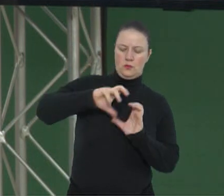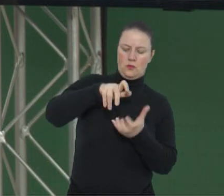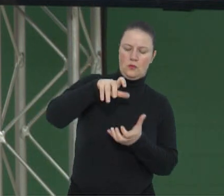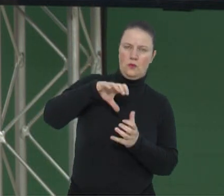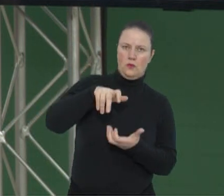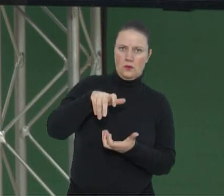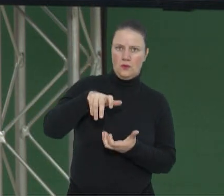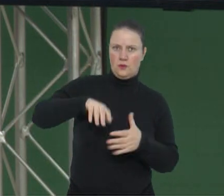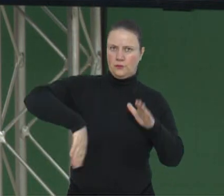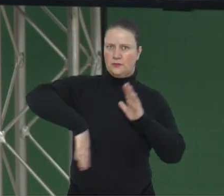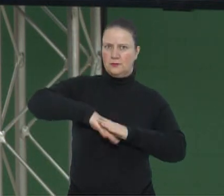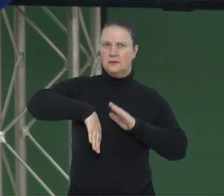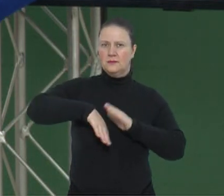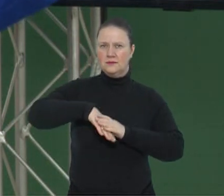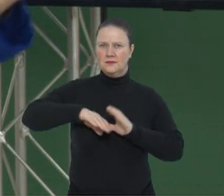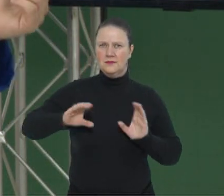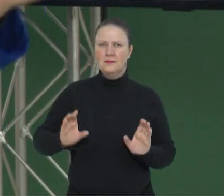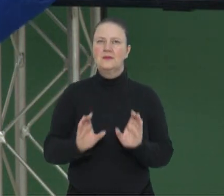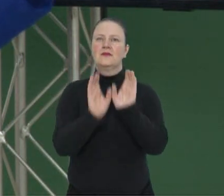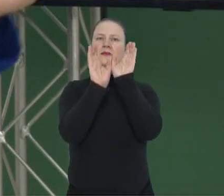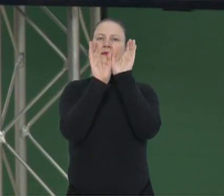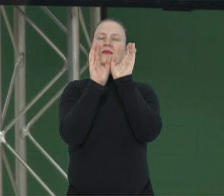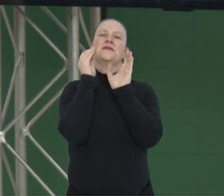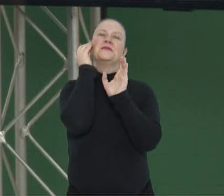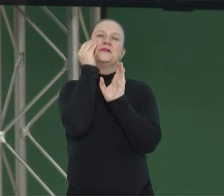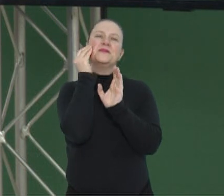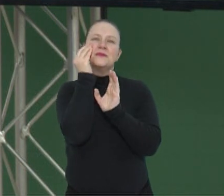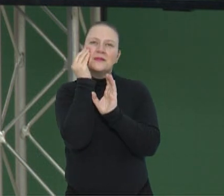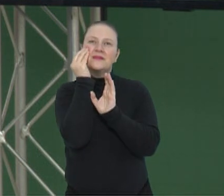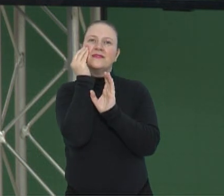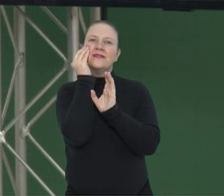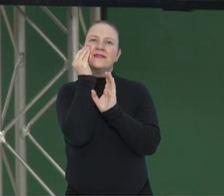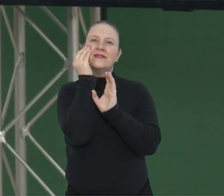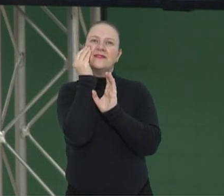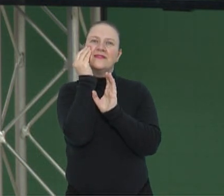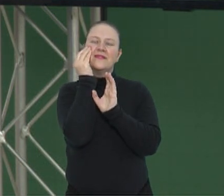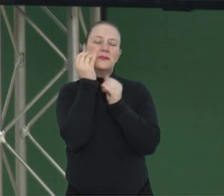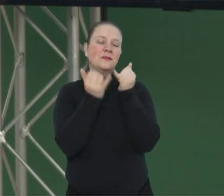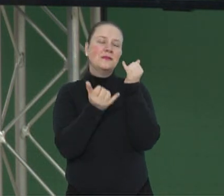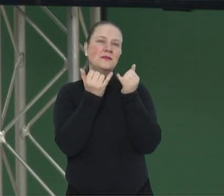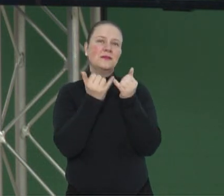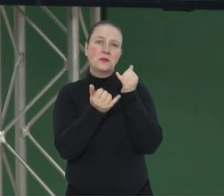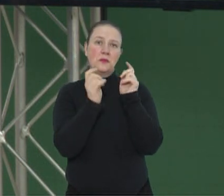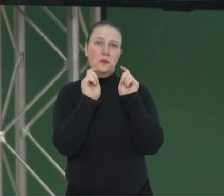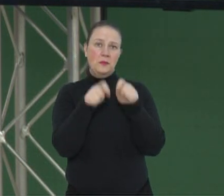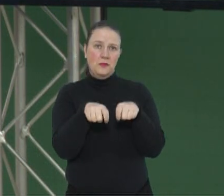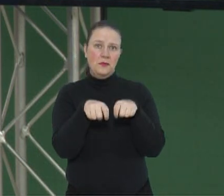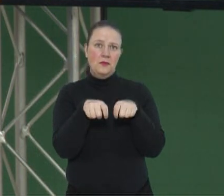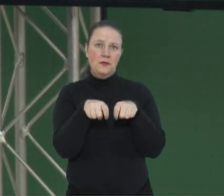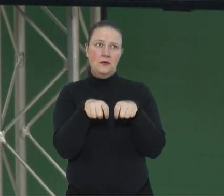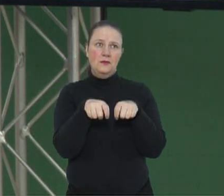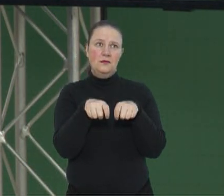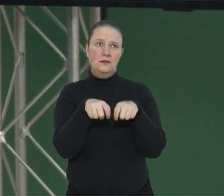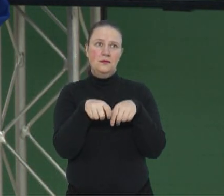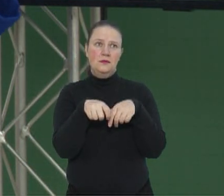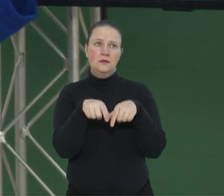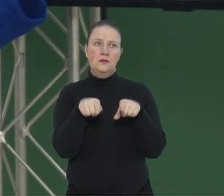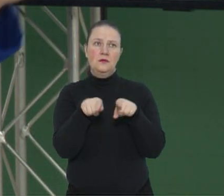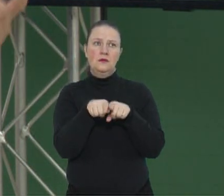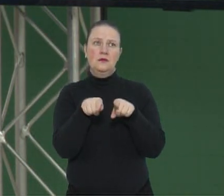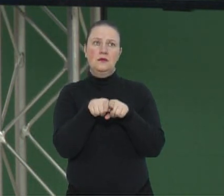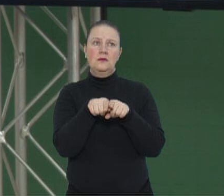A taça, isso, saboreando na copa, na taça, né? Pode ser uma copa de vinho, por exemplo.